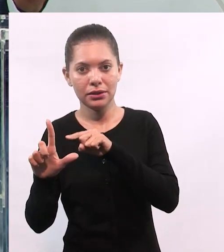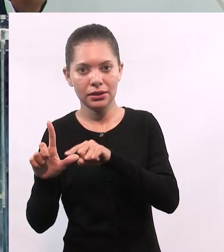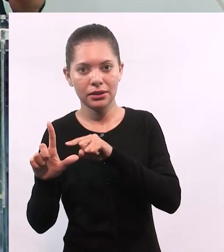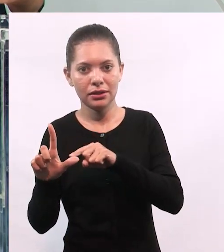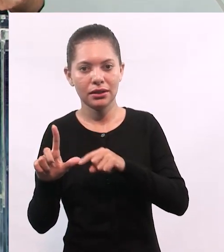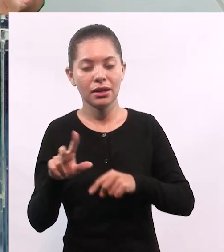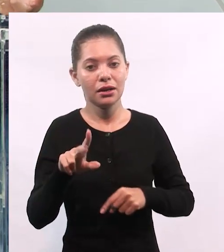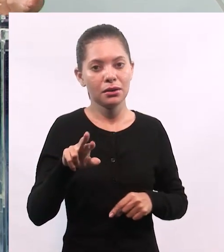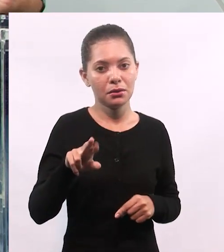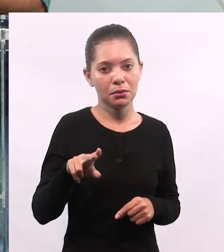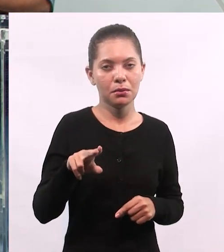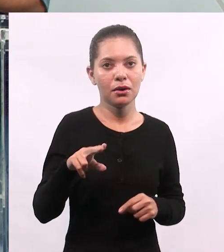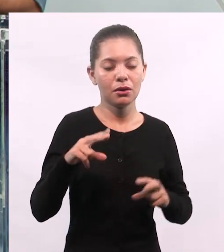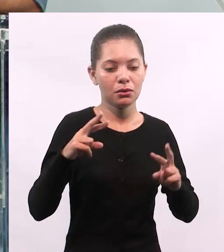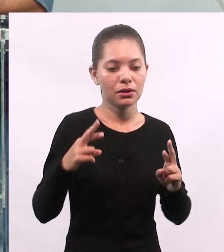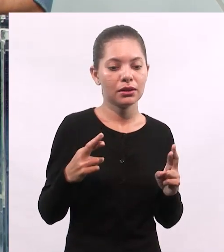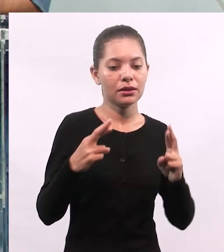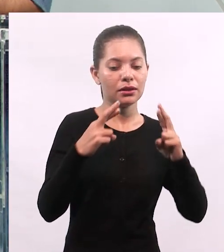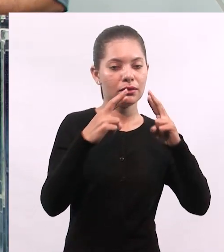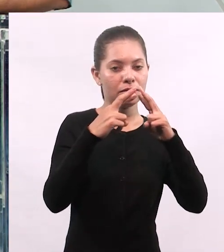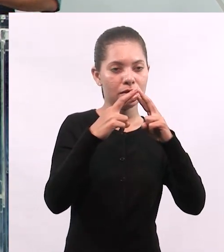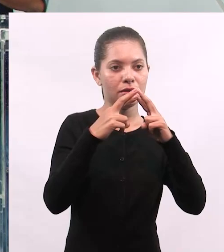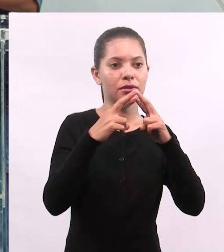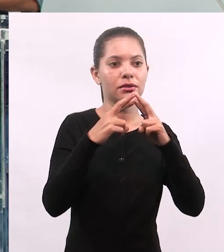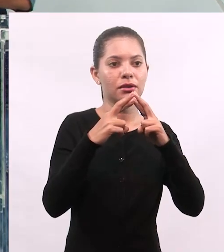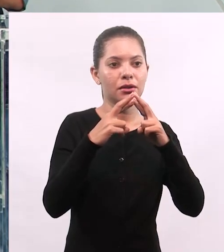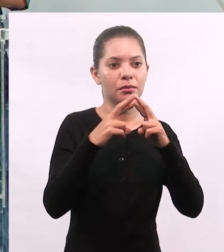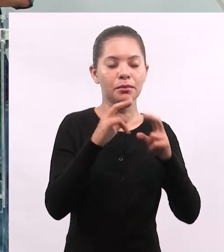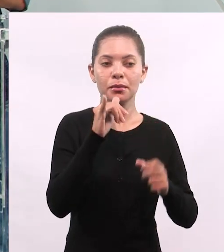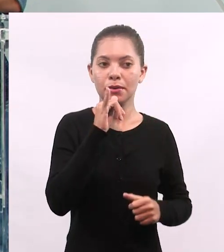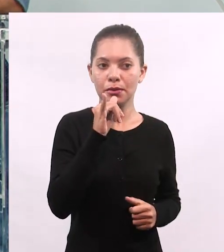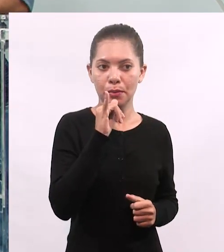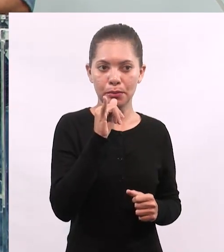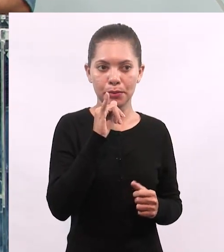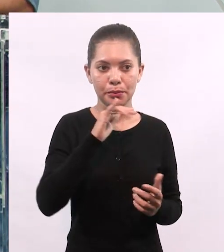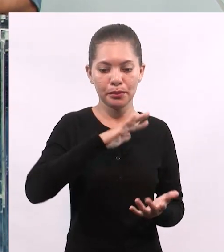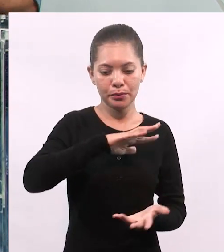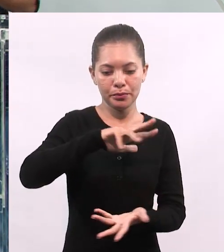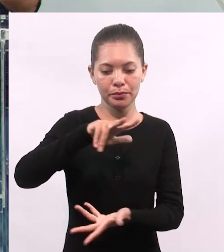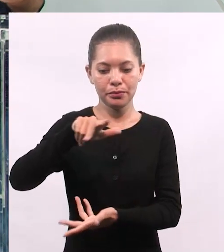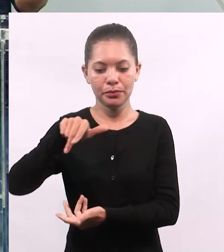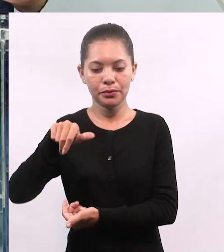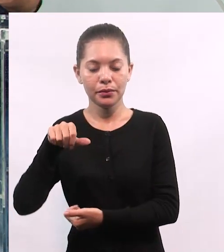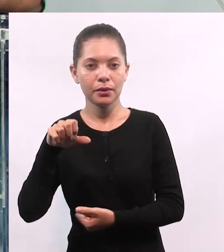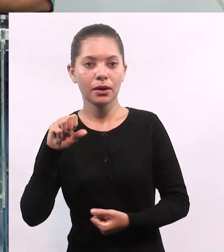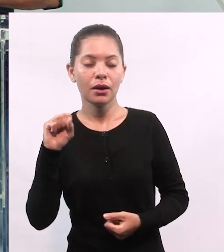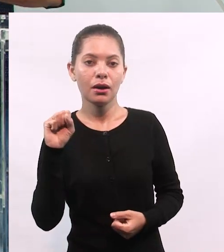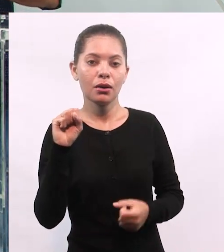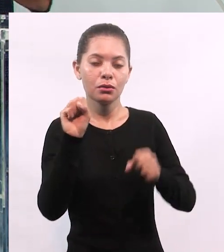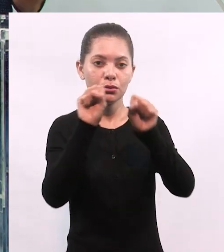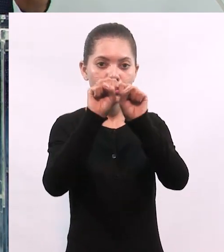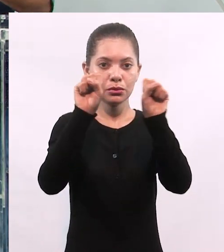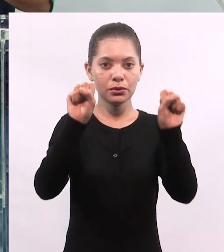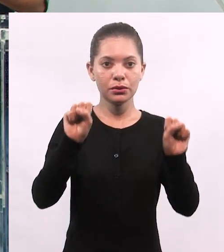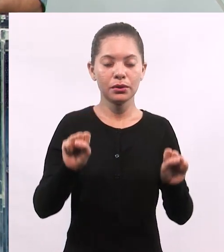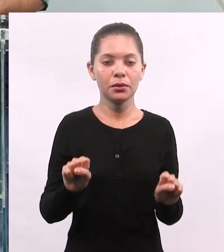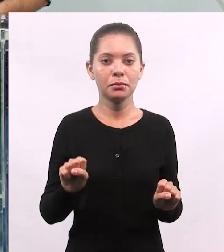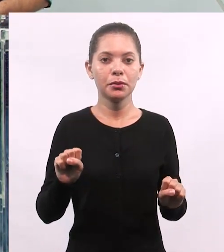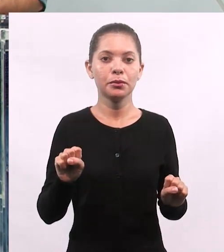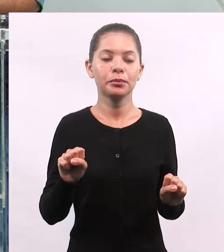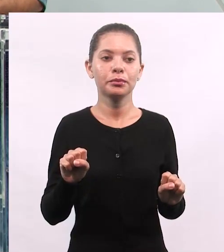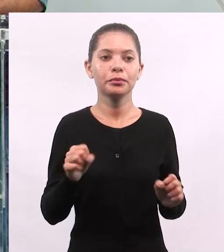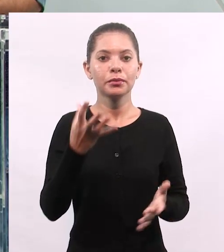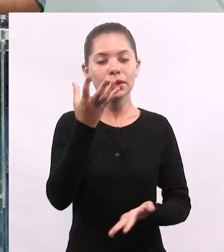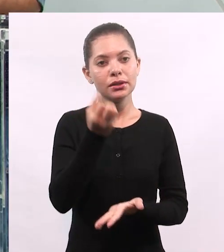ser o mesmo utilizado na França, por exemplo, já que adota o sistema internacional de medidas que é aceito